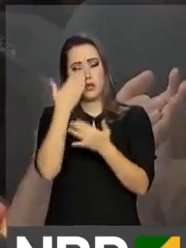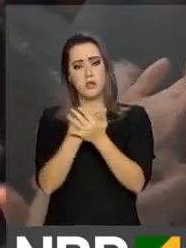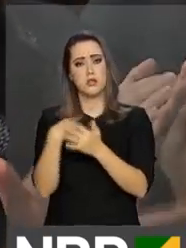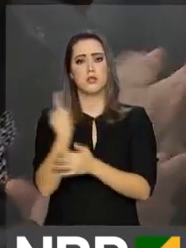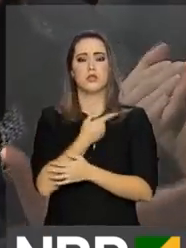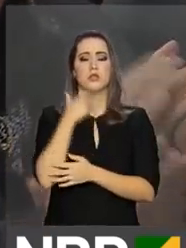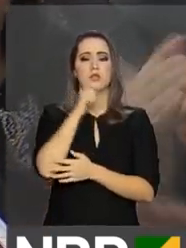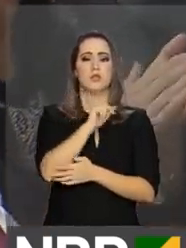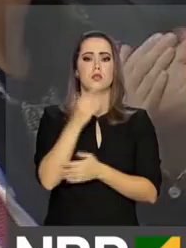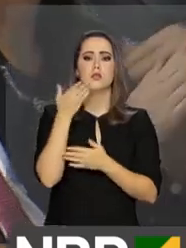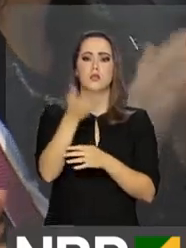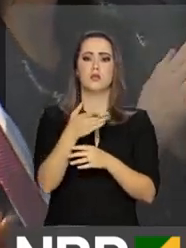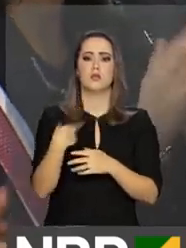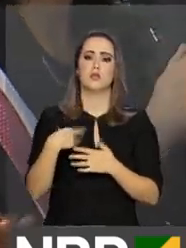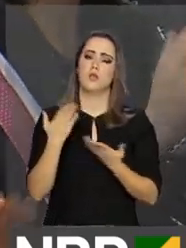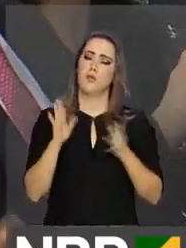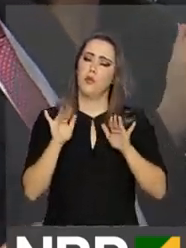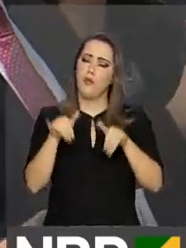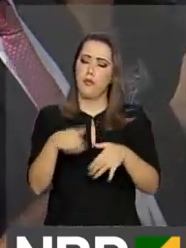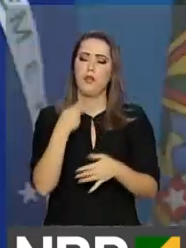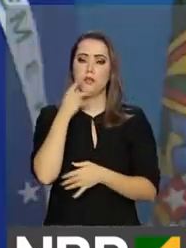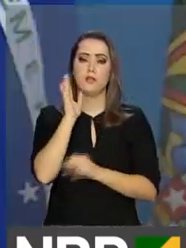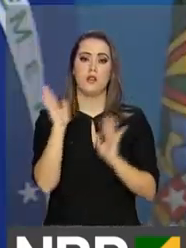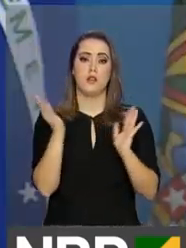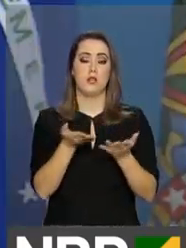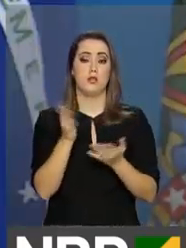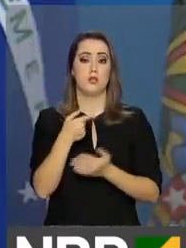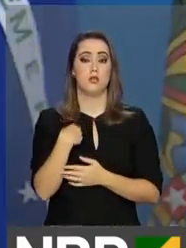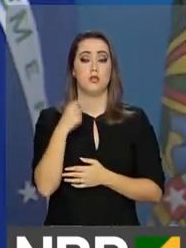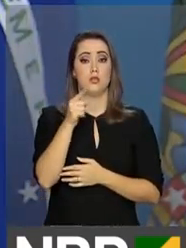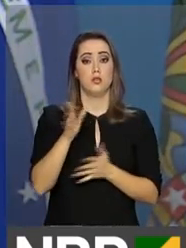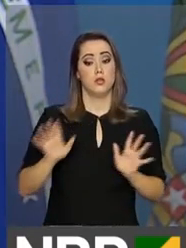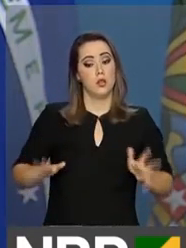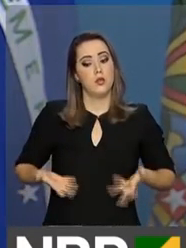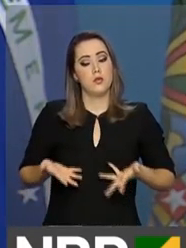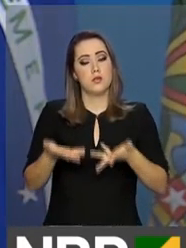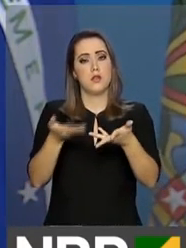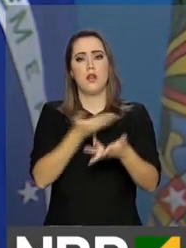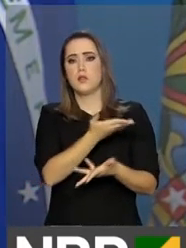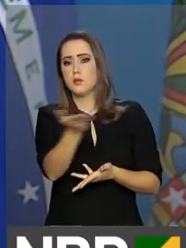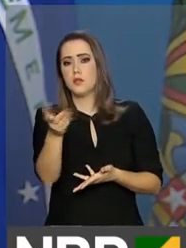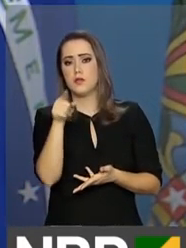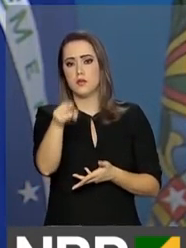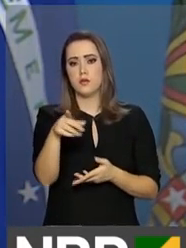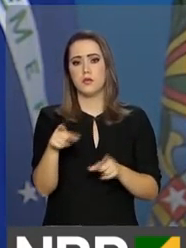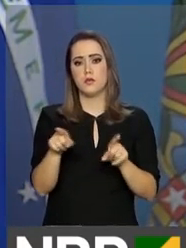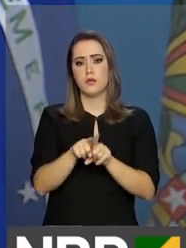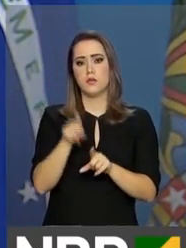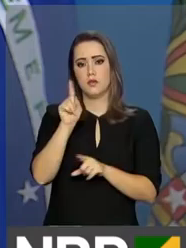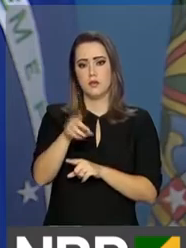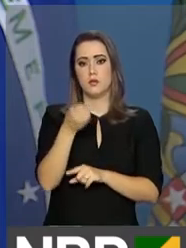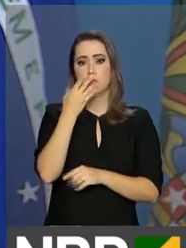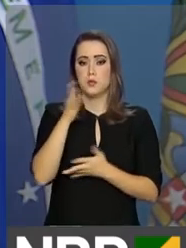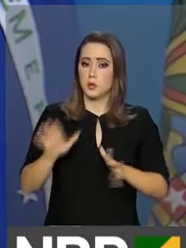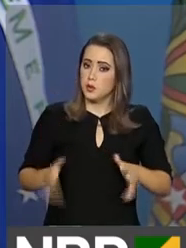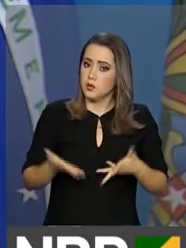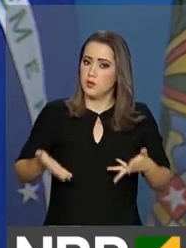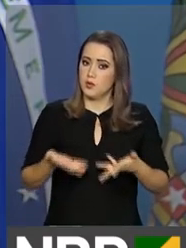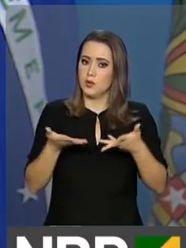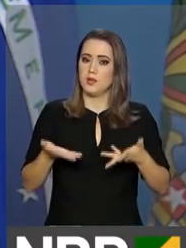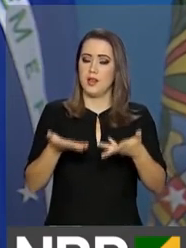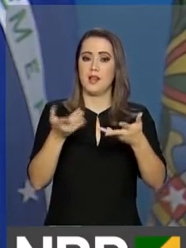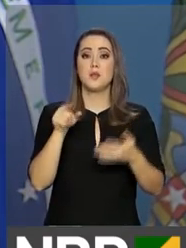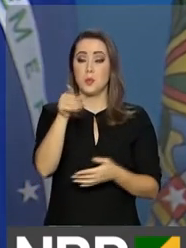vamos chegar lá. Então, minha última palavra, meu Marum, que sirva de entusiasmo para você, se é que eu posso dar mais